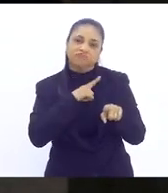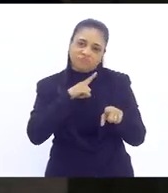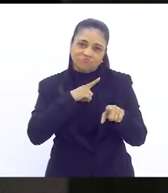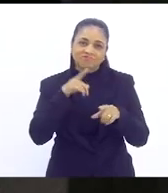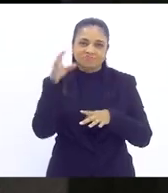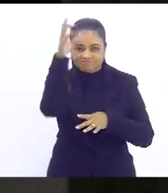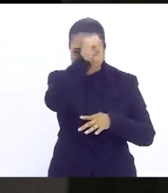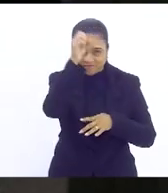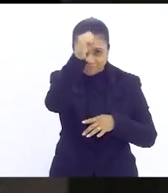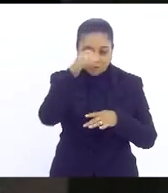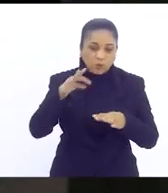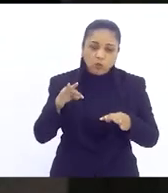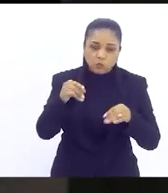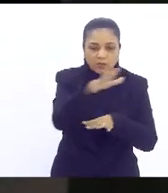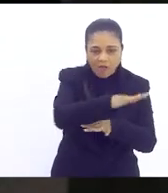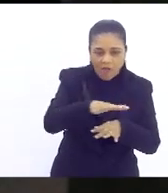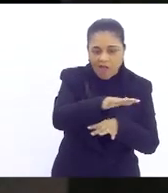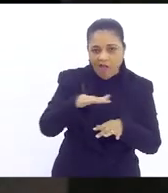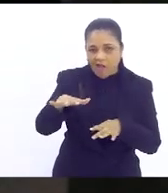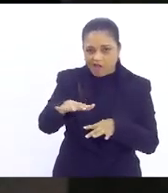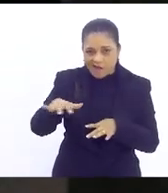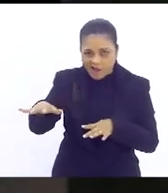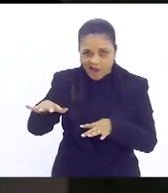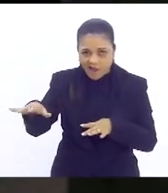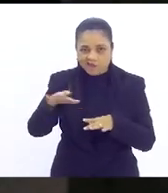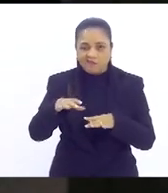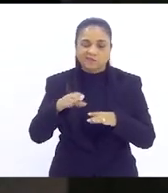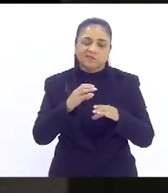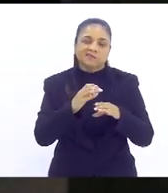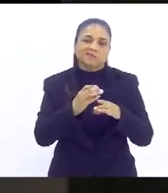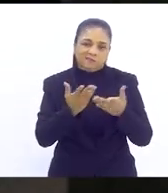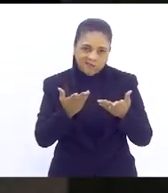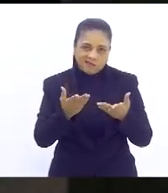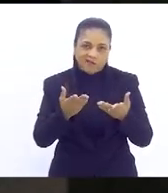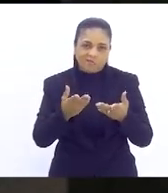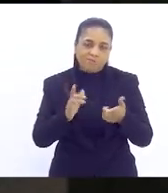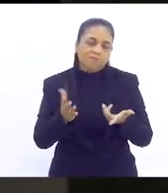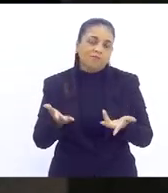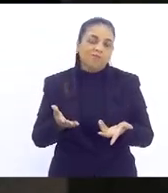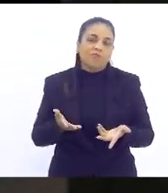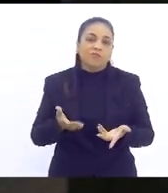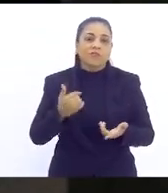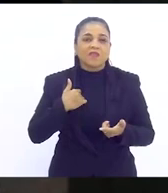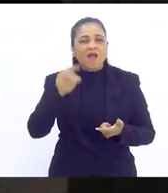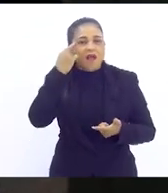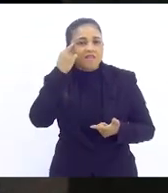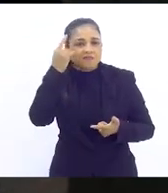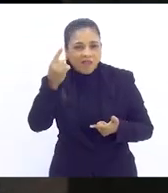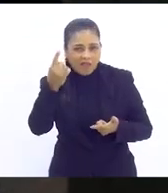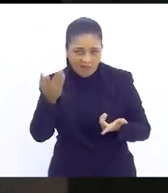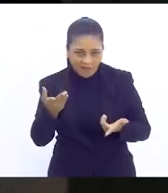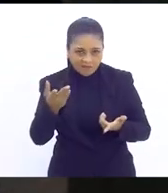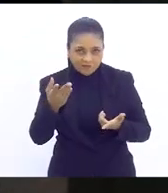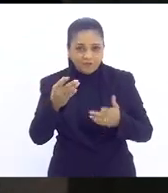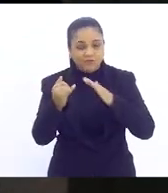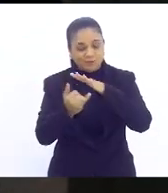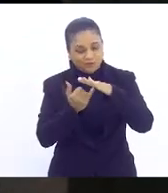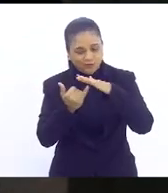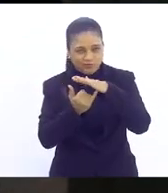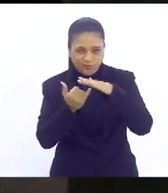na área de engenharia arquitetura ou a maioria delas essa era a ideia do